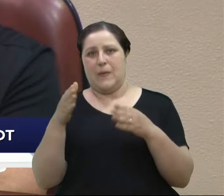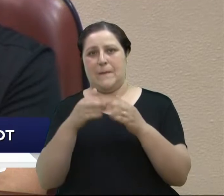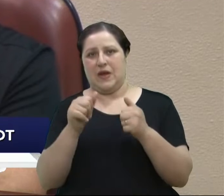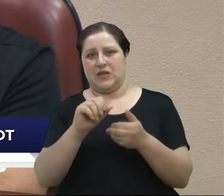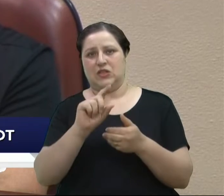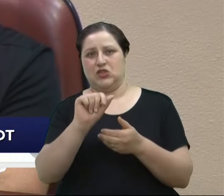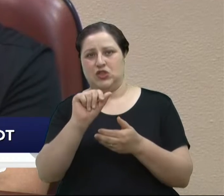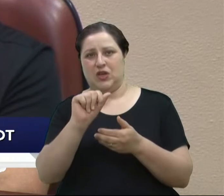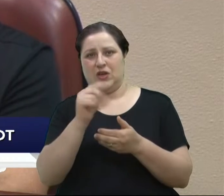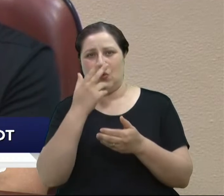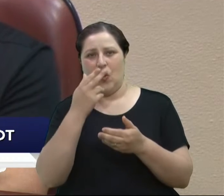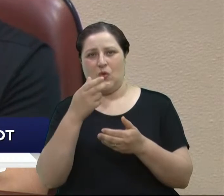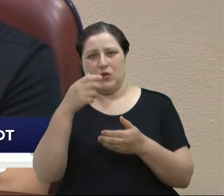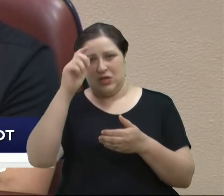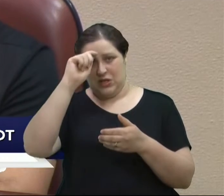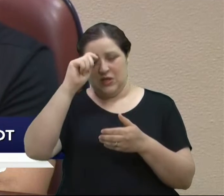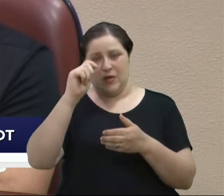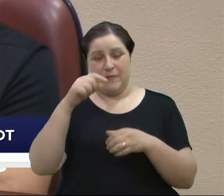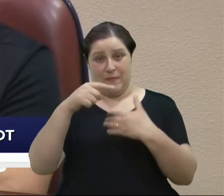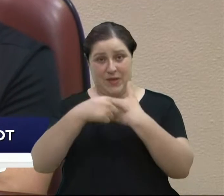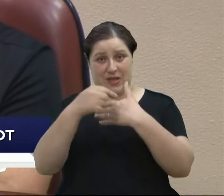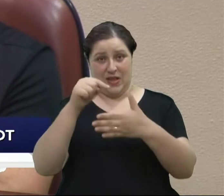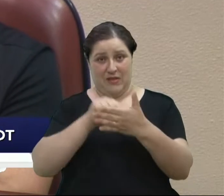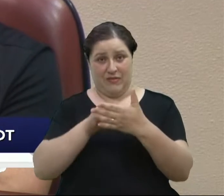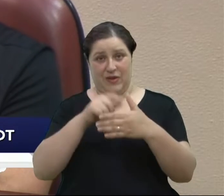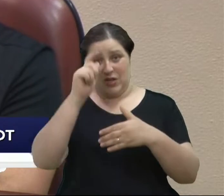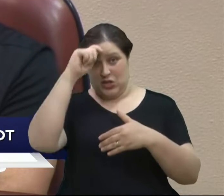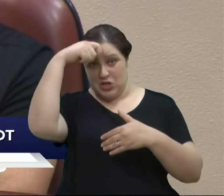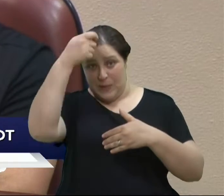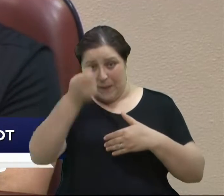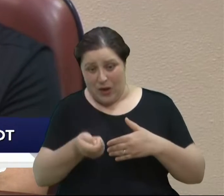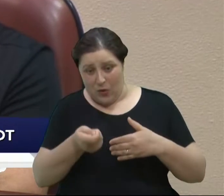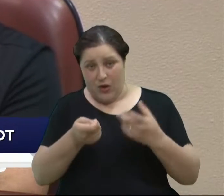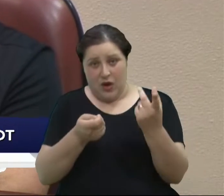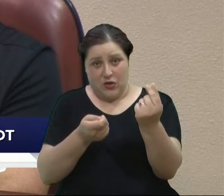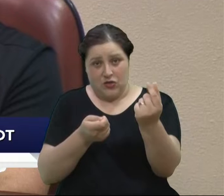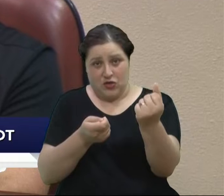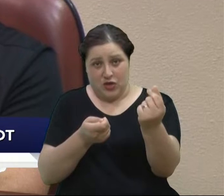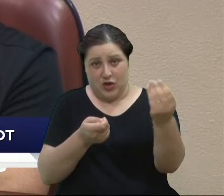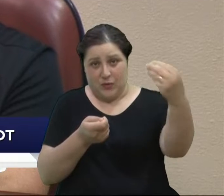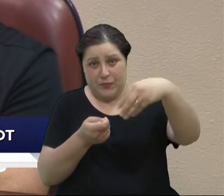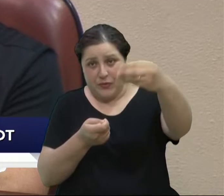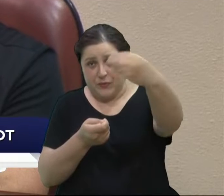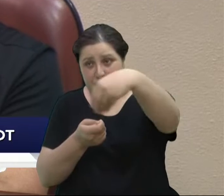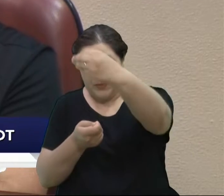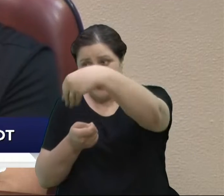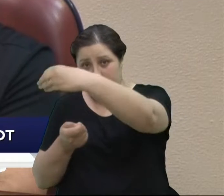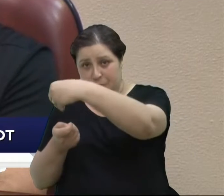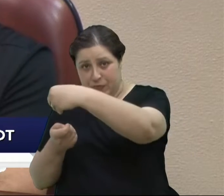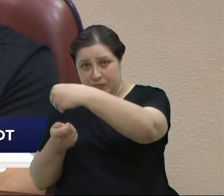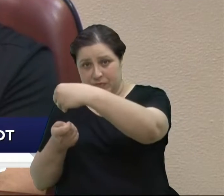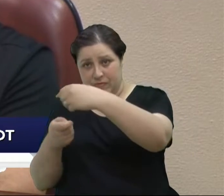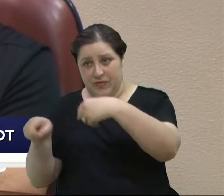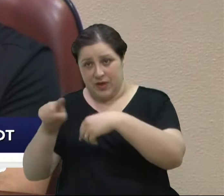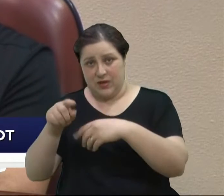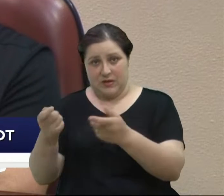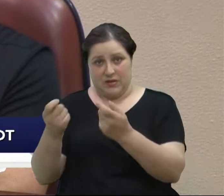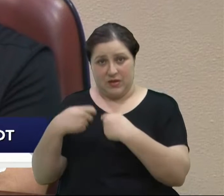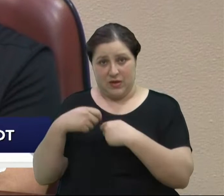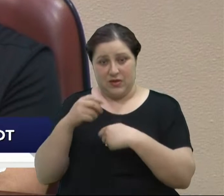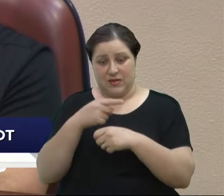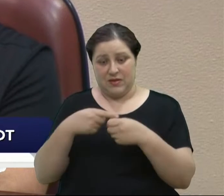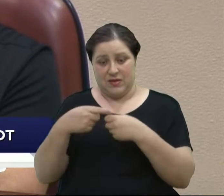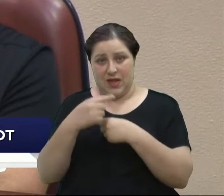Geral, que atenderá, né, os municípios vizinhos. A única cidade que deu recurso já garantido, Boa Vista do